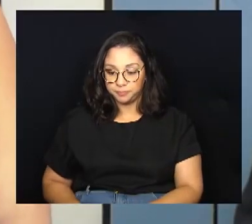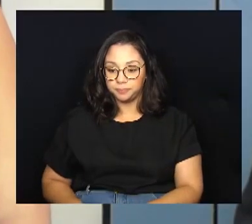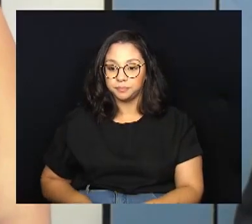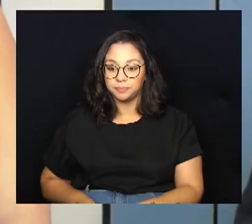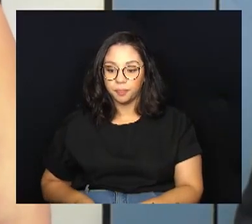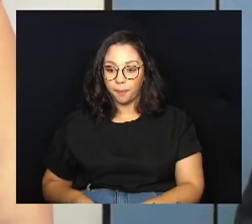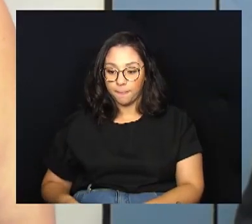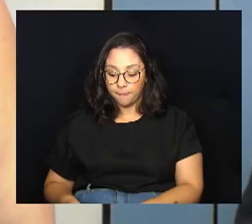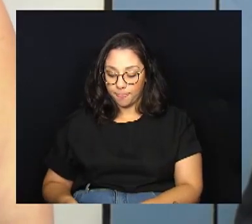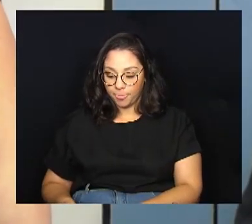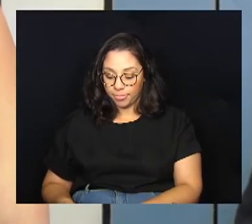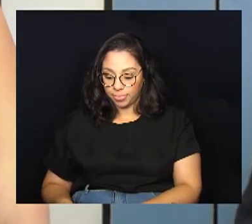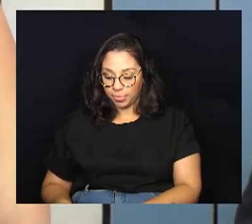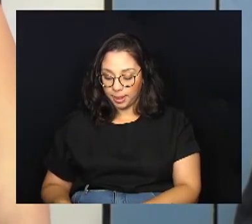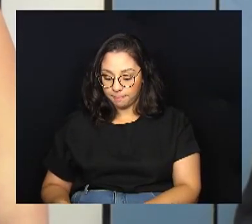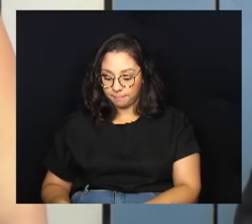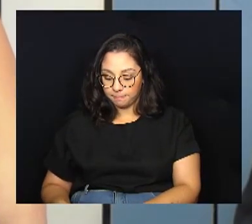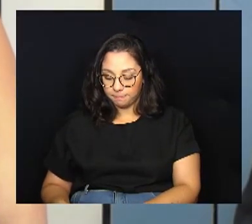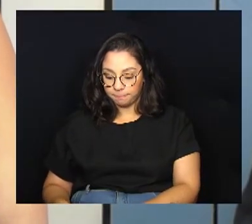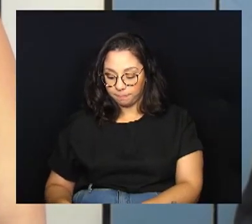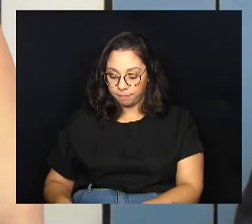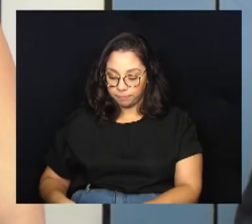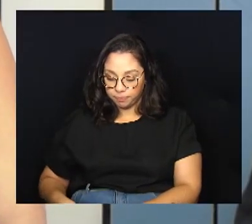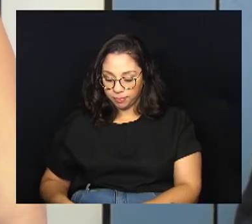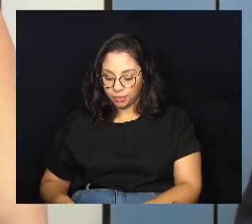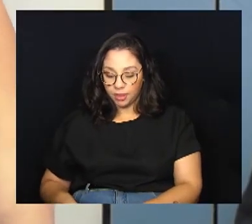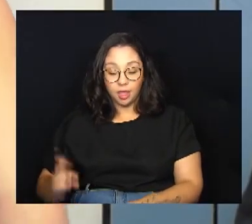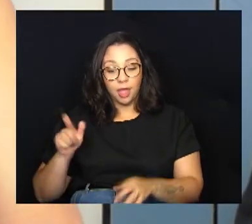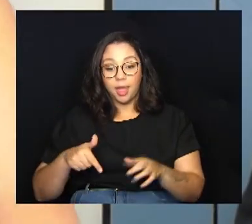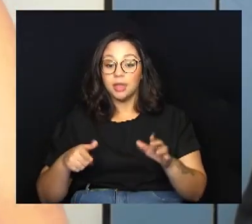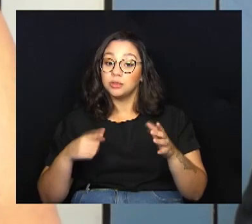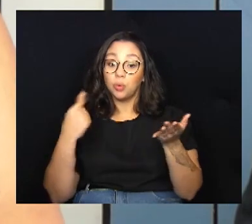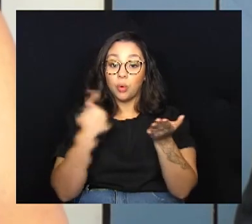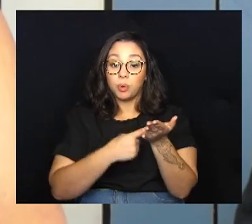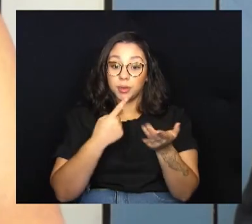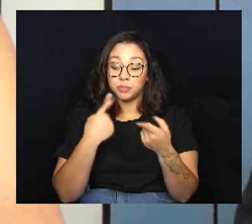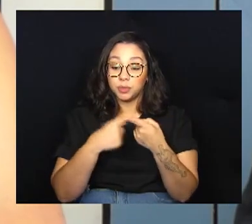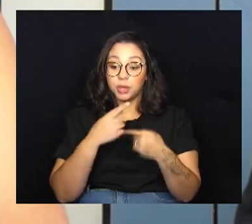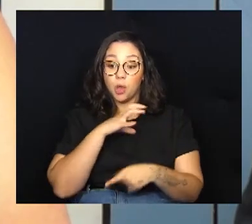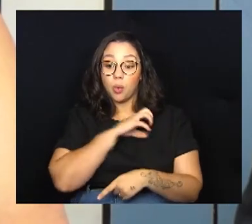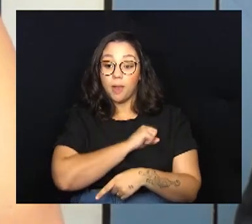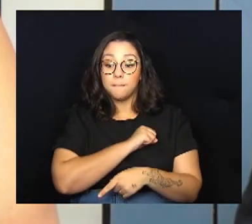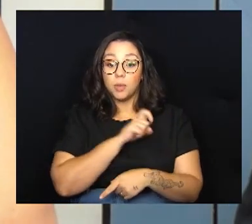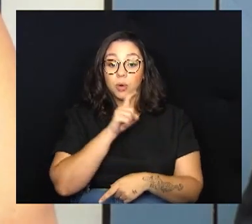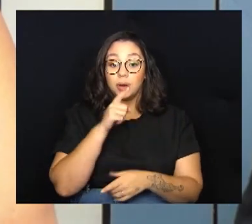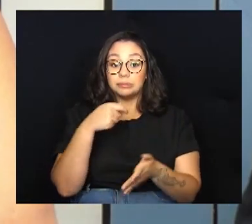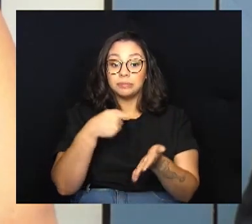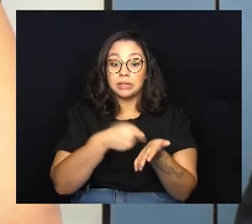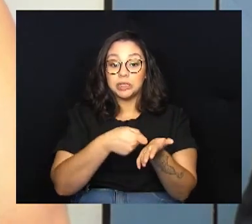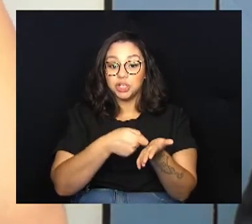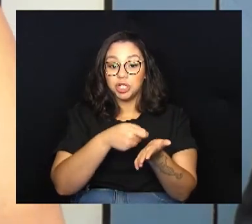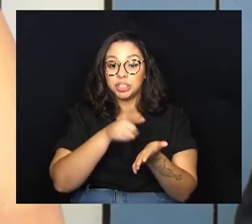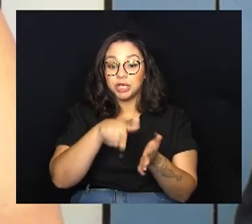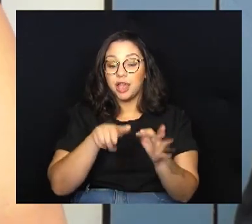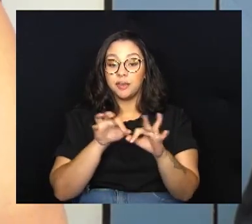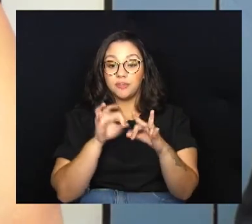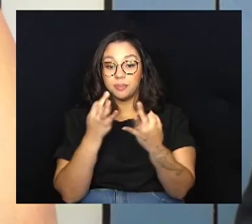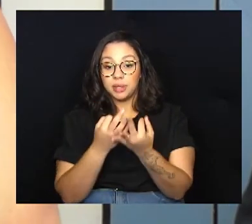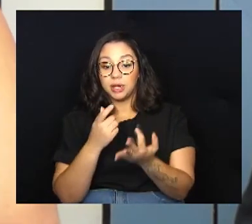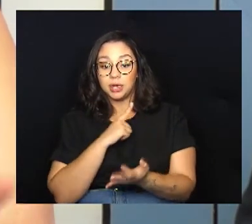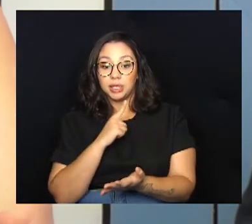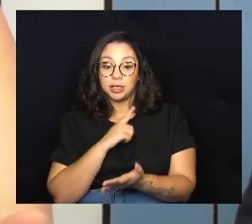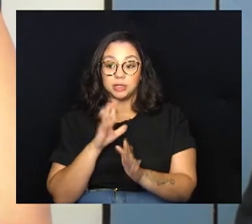importa a droga. Vai falar de prevenção, vai falar que existe o K, o Homem-Aranha, vai falar de... Isso que eu ia